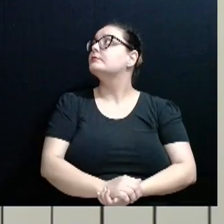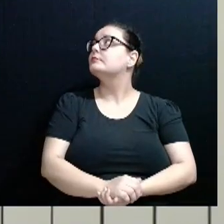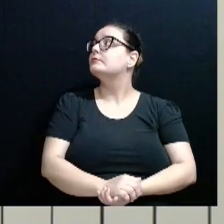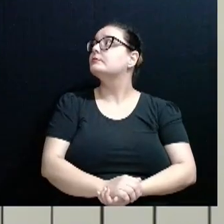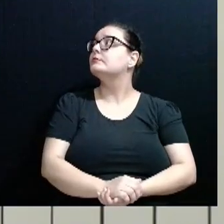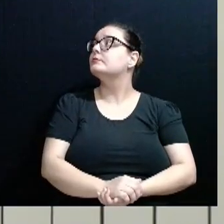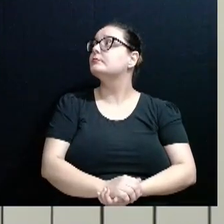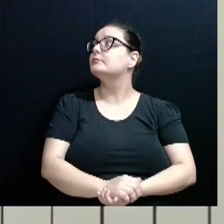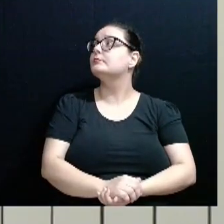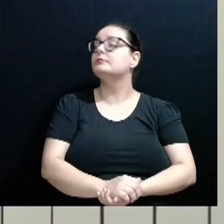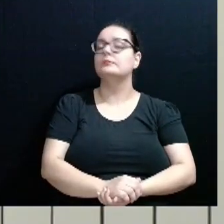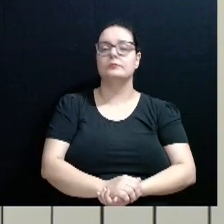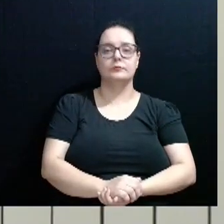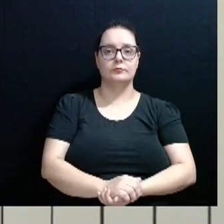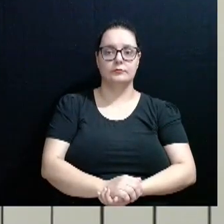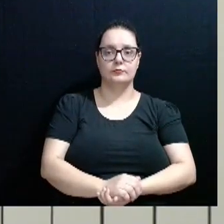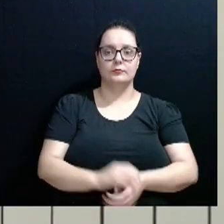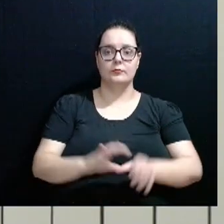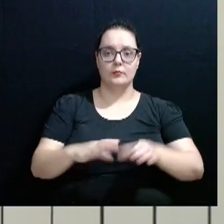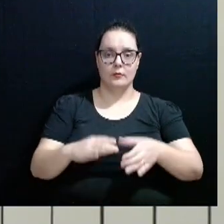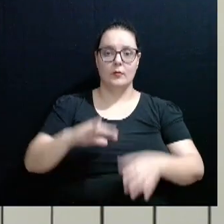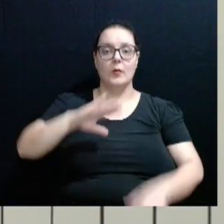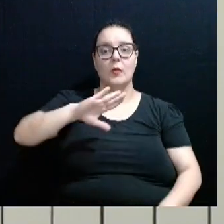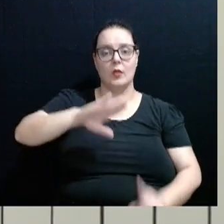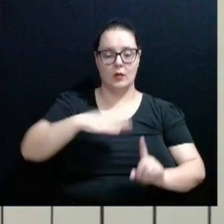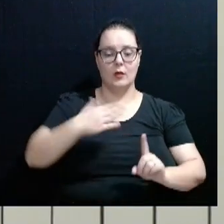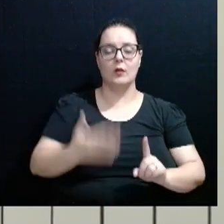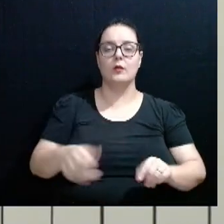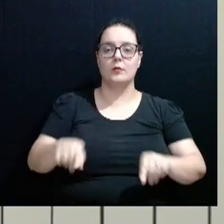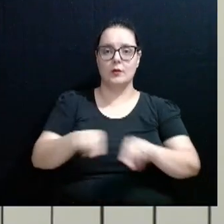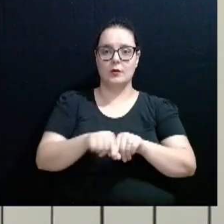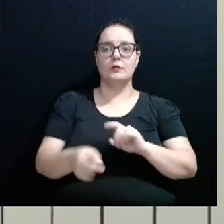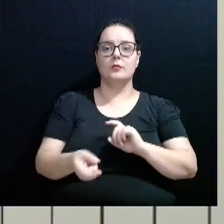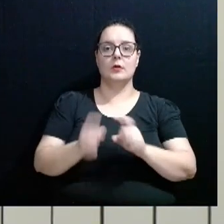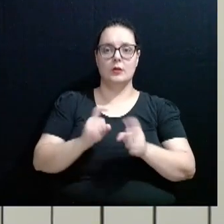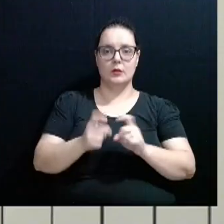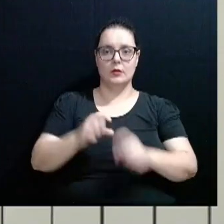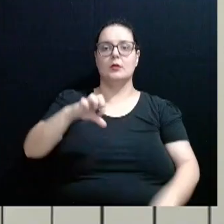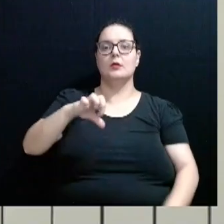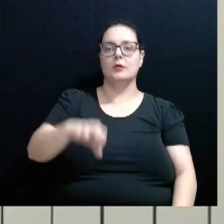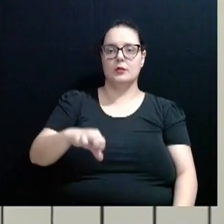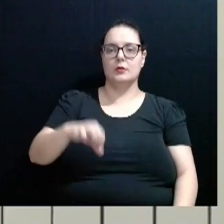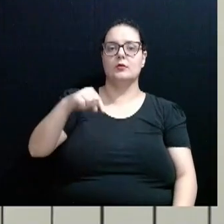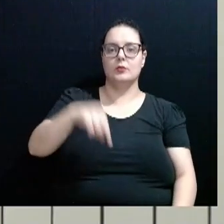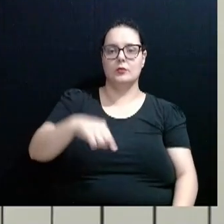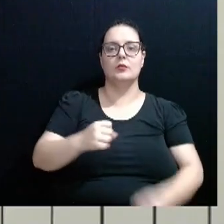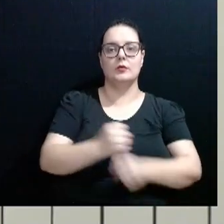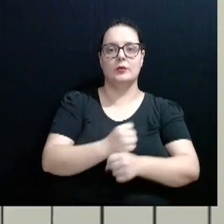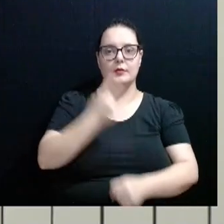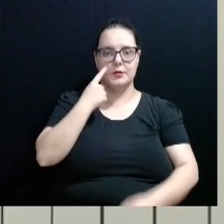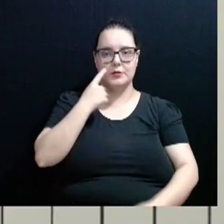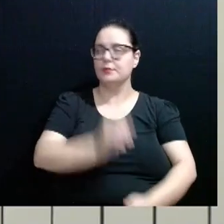E a Comissão de Honraria também realizou a sua 9ª reunião do ano. Confira.